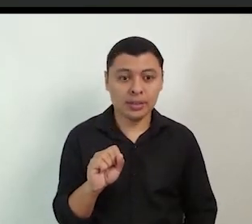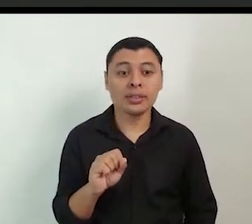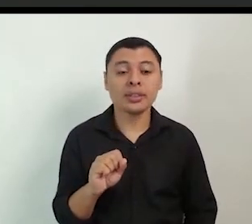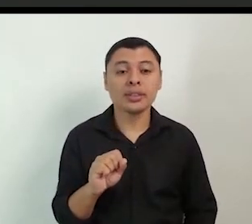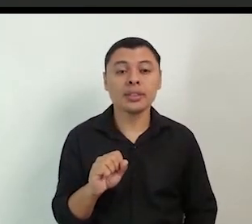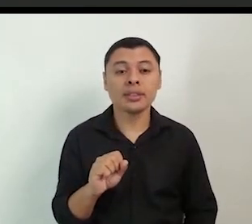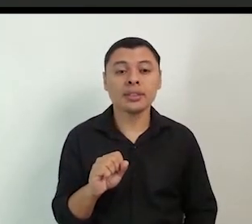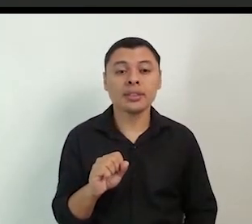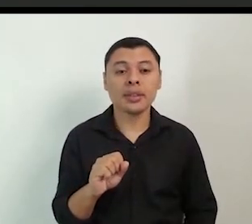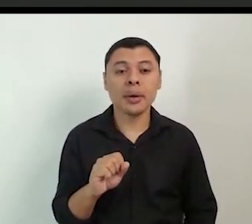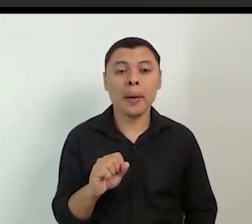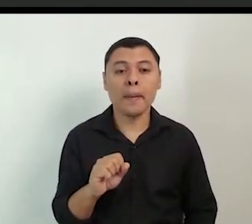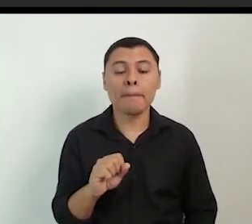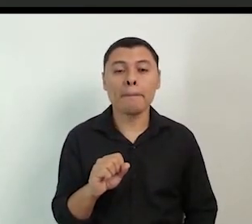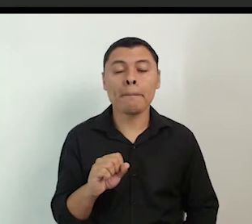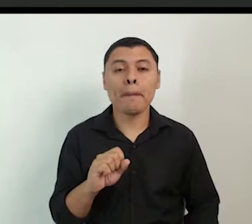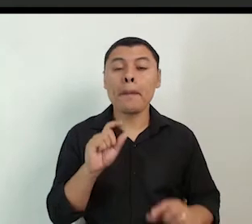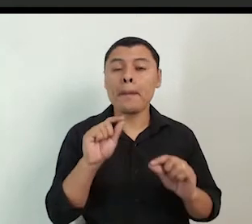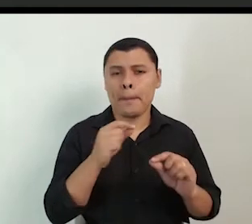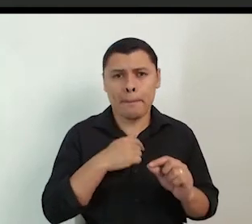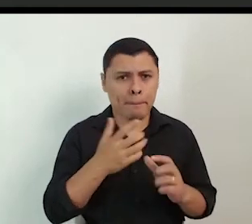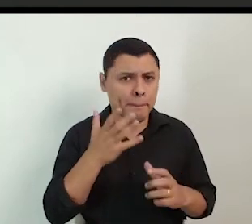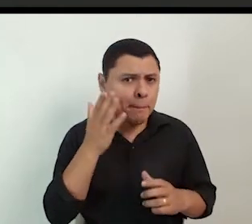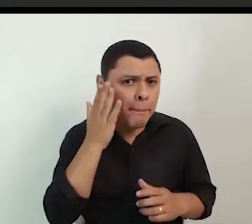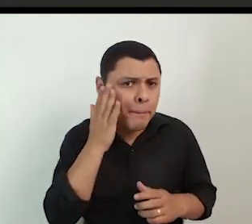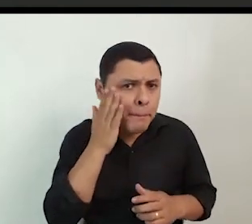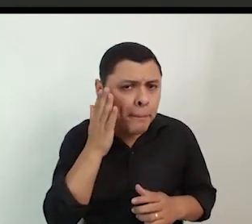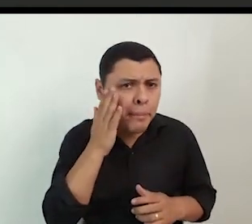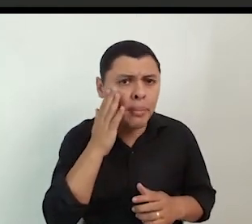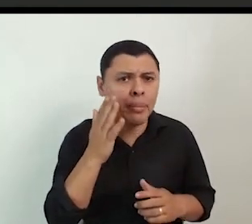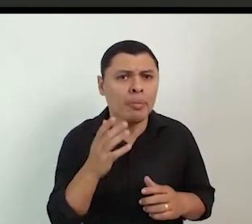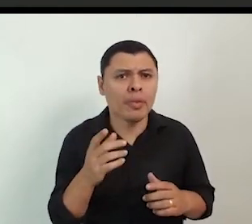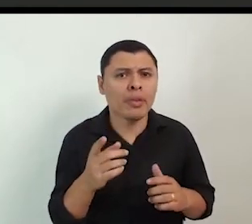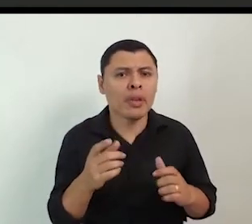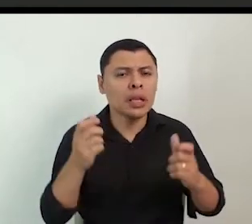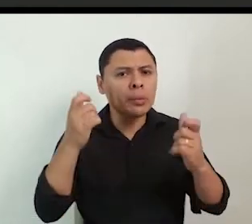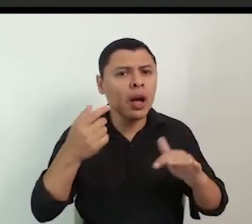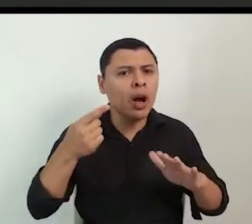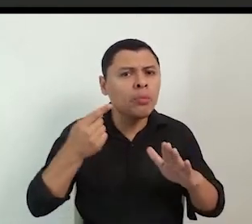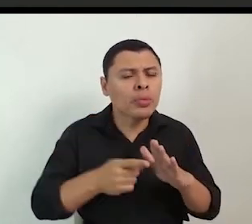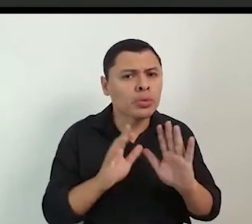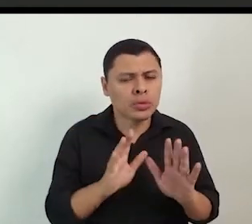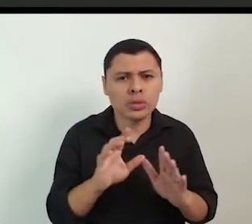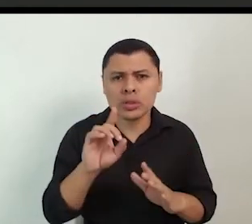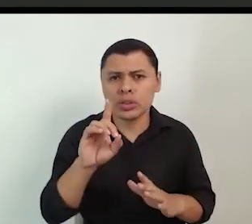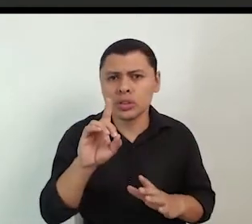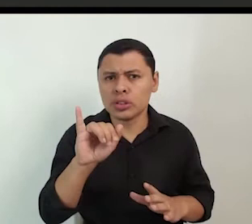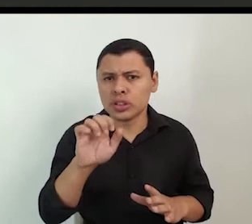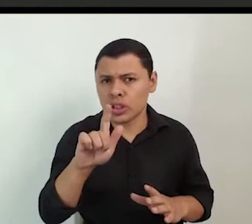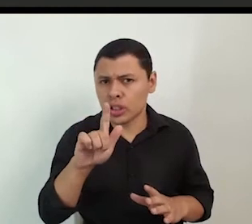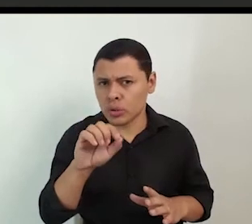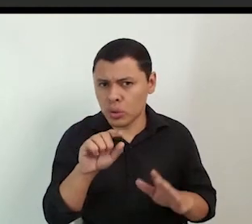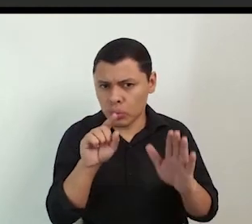E que aí eu queria saber, antes de entrar mais a fundo nesse tema, Diego, vamos lá, você quer